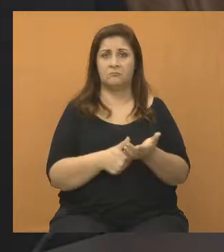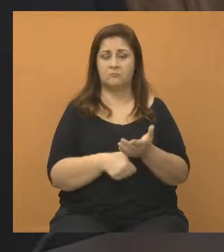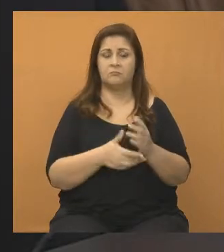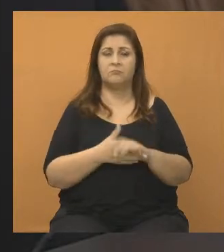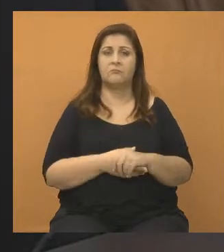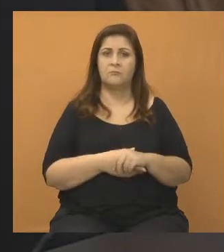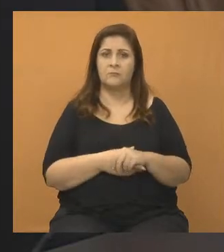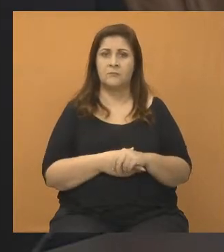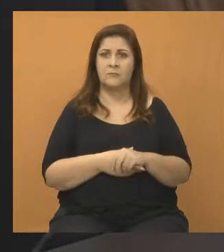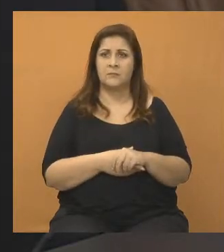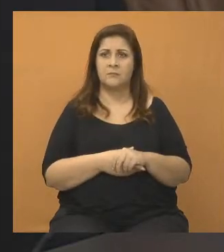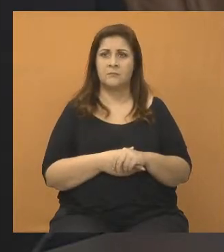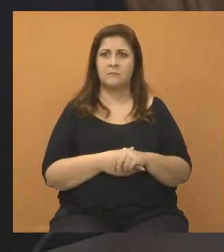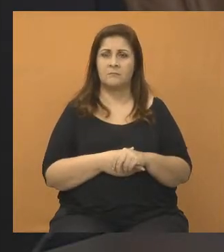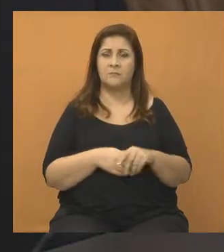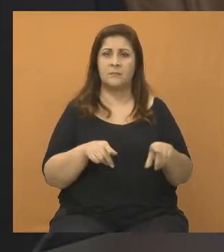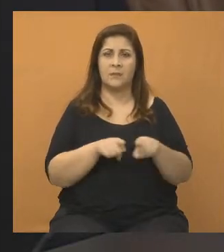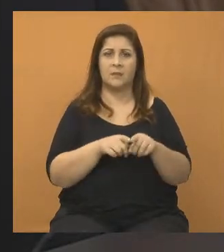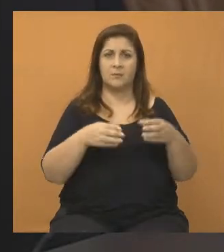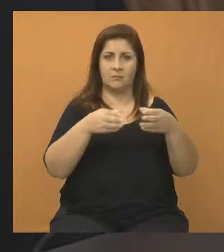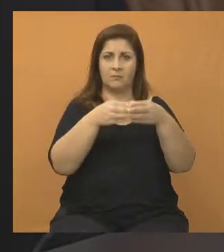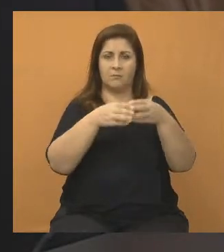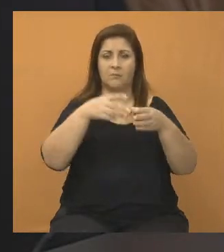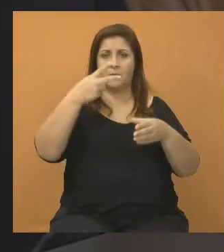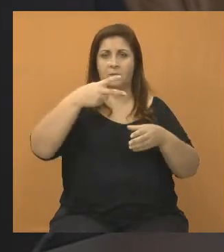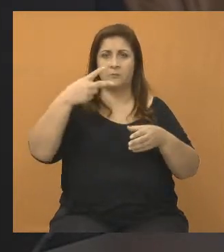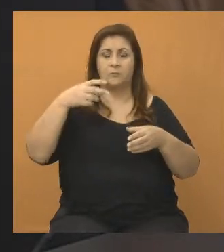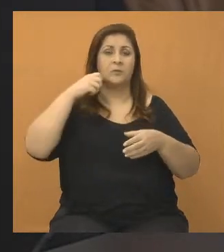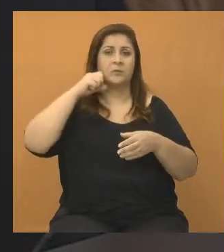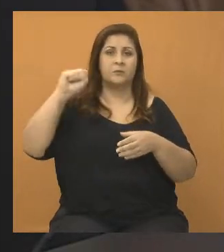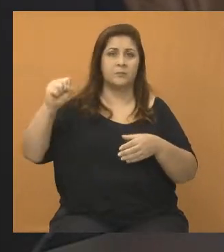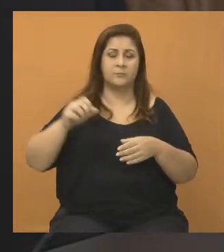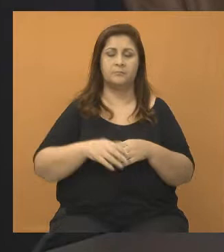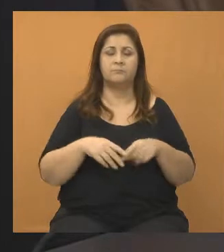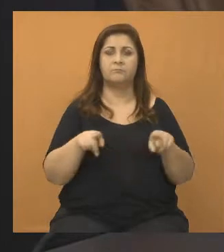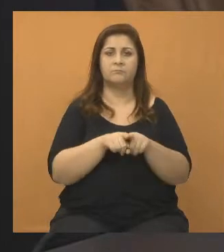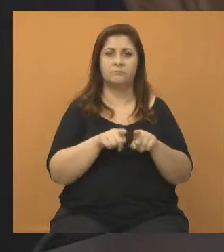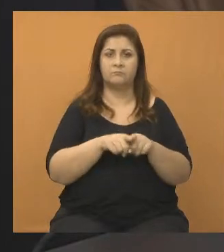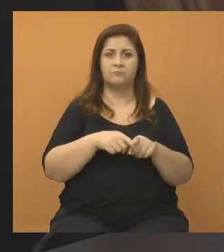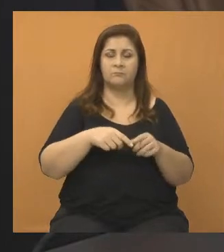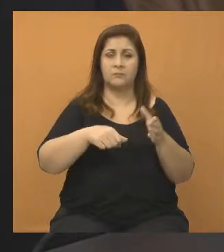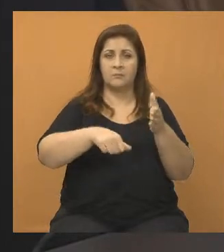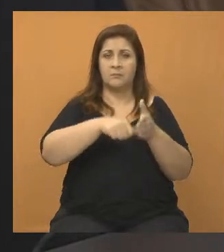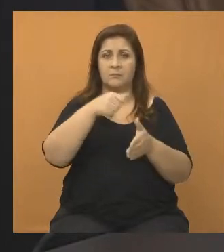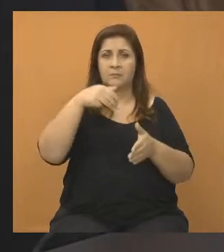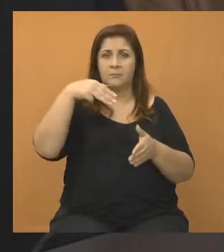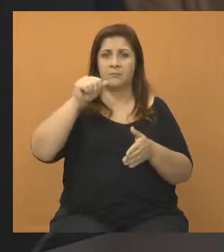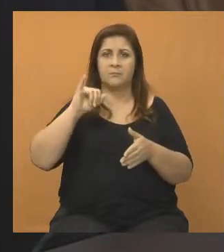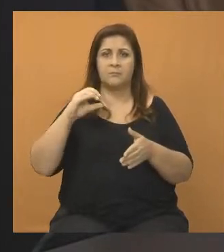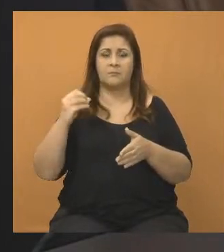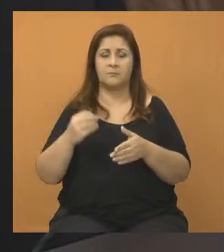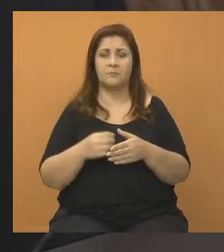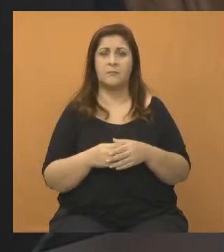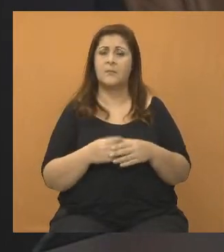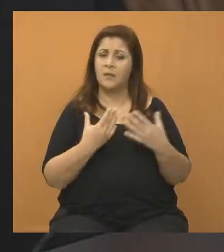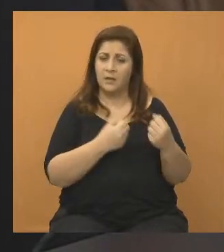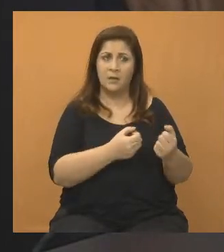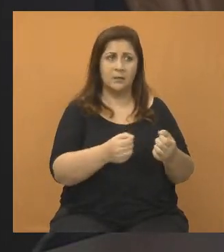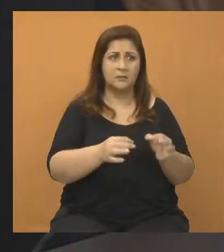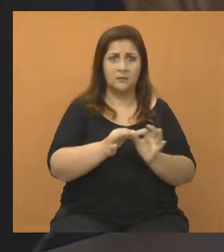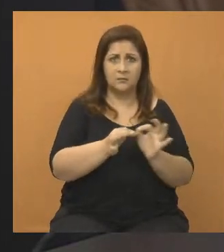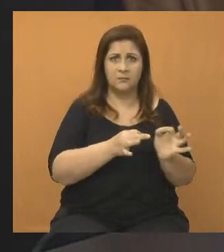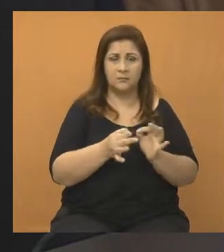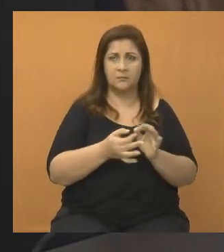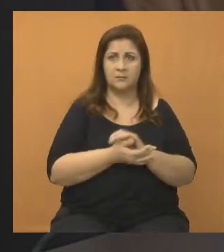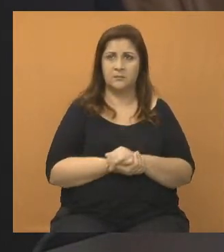22 de abril, 1º de maio, e outros bairros que receberam benfeitorias. Sem